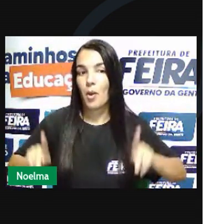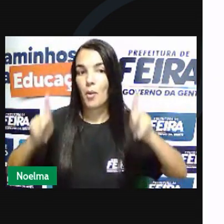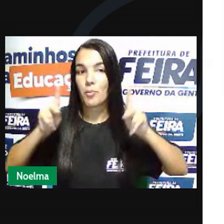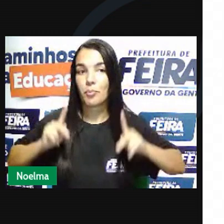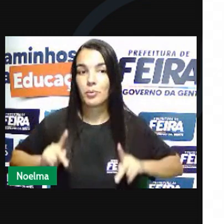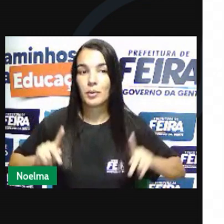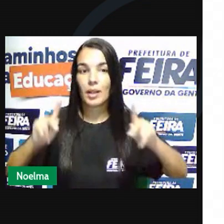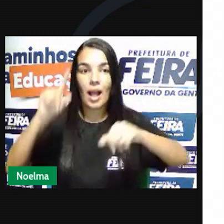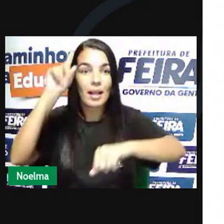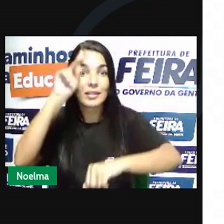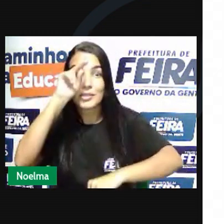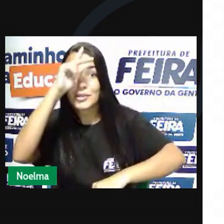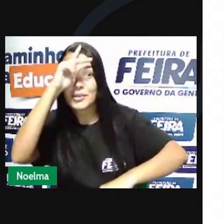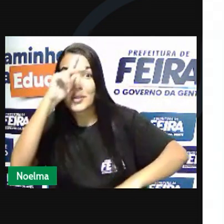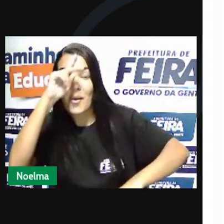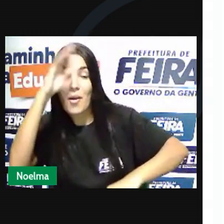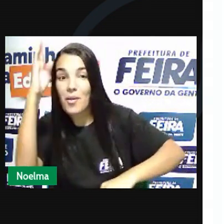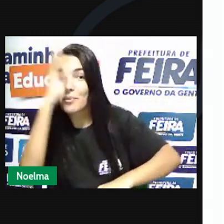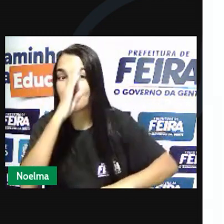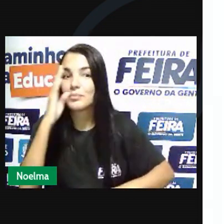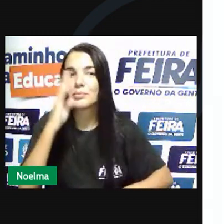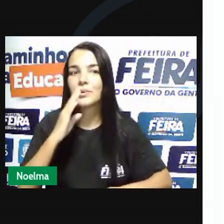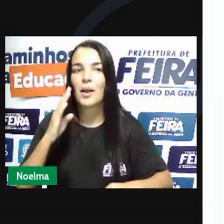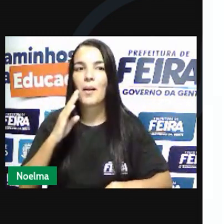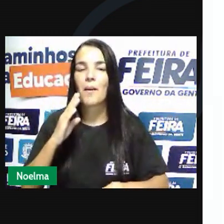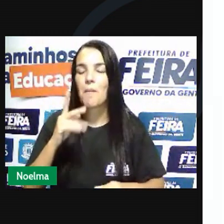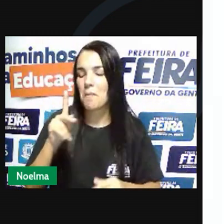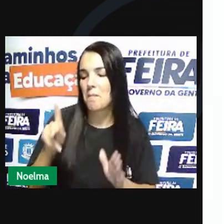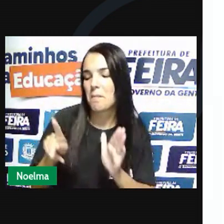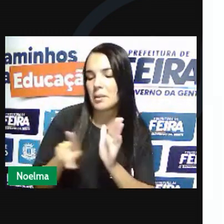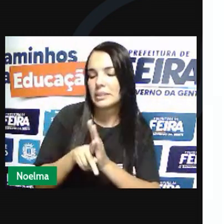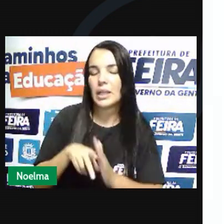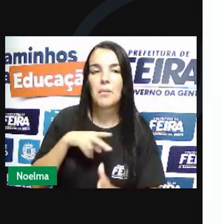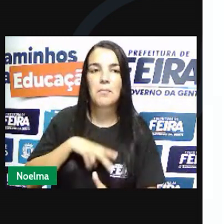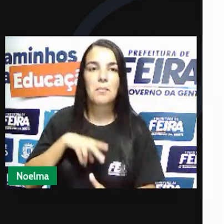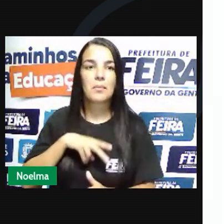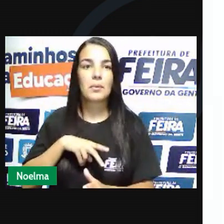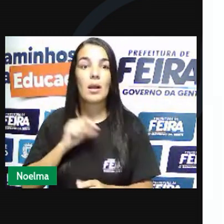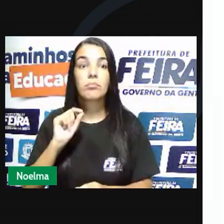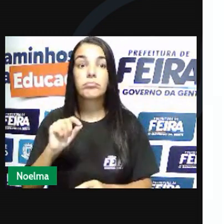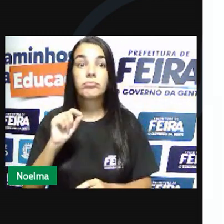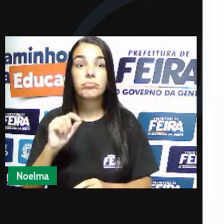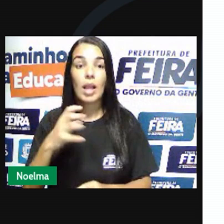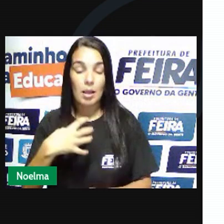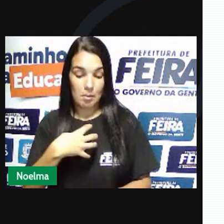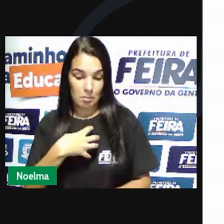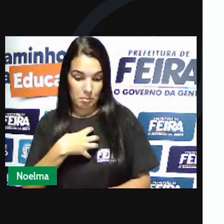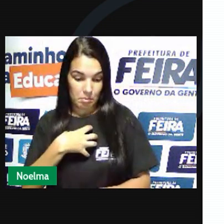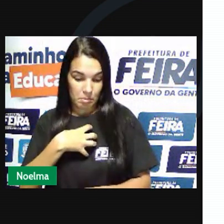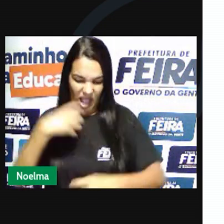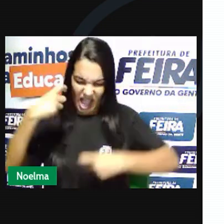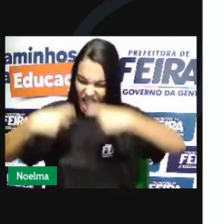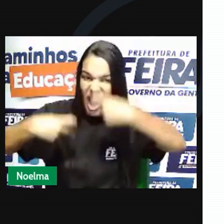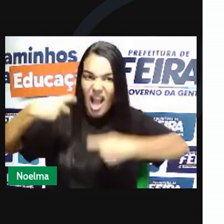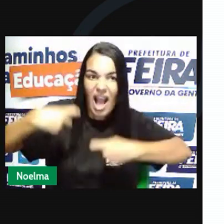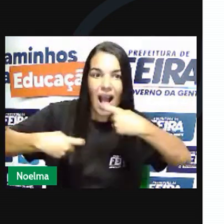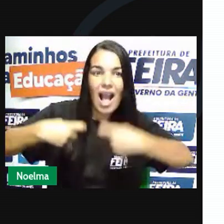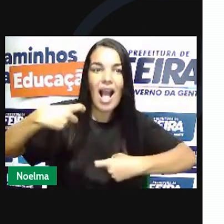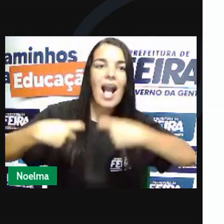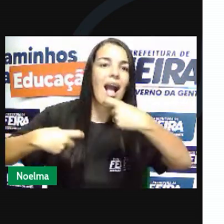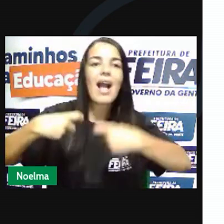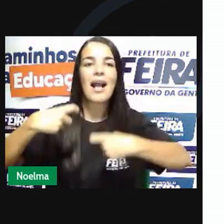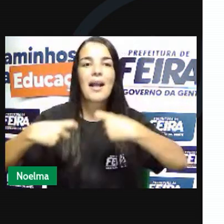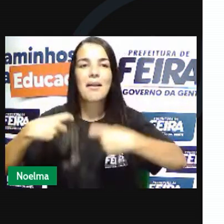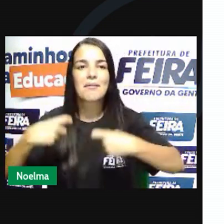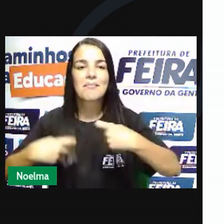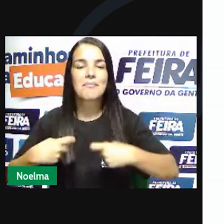história do Brasil colonial. A Conjuração Baiana, chamada de